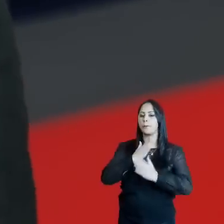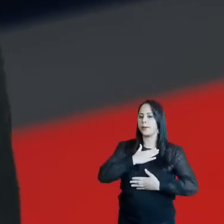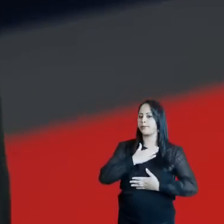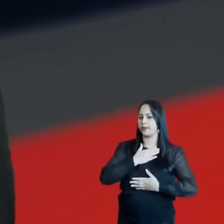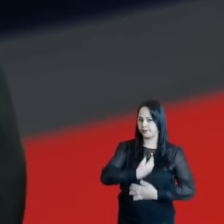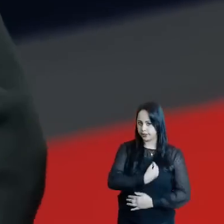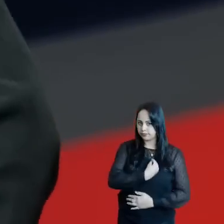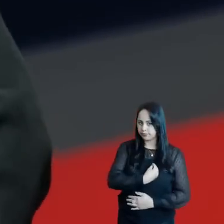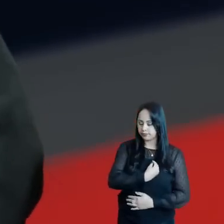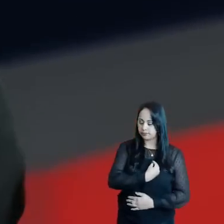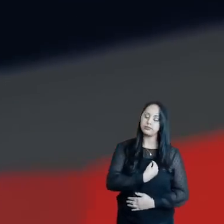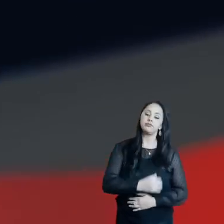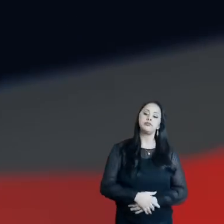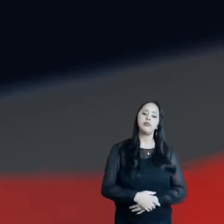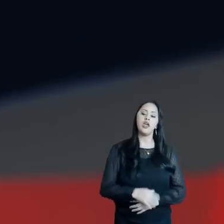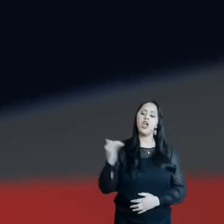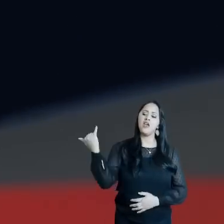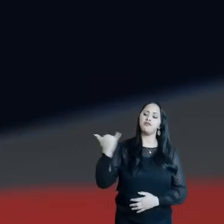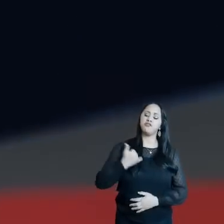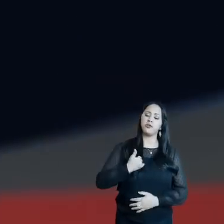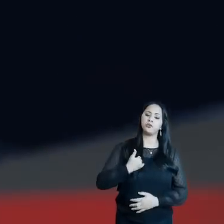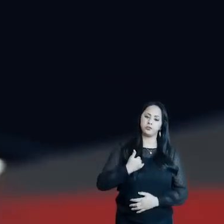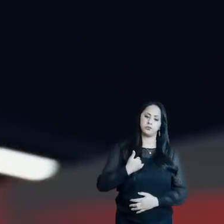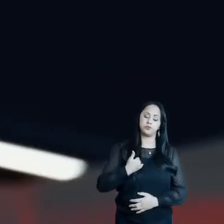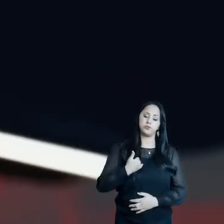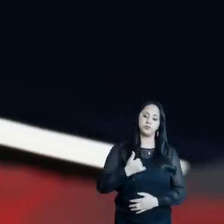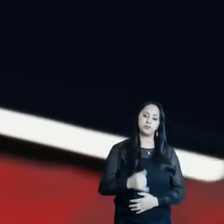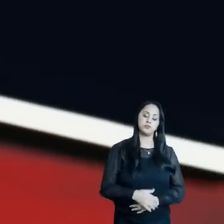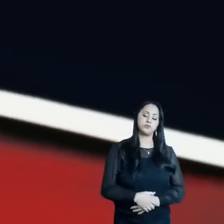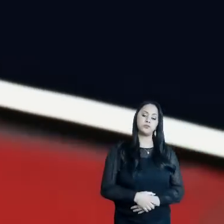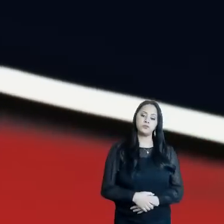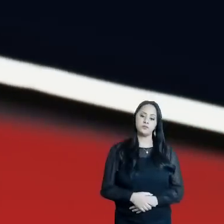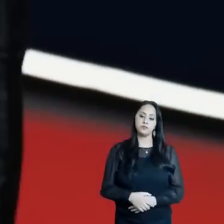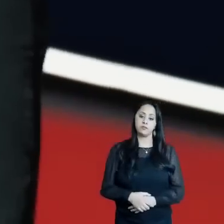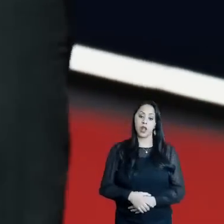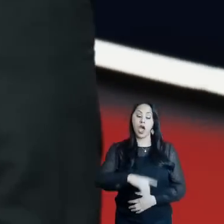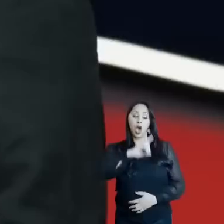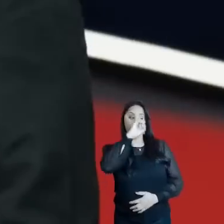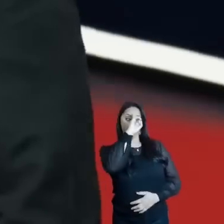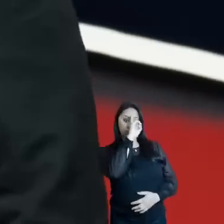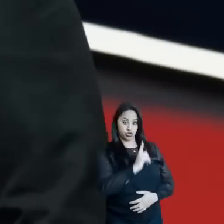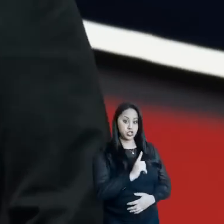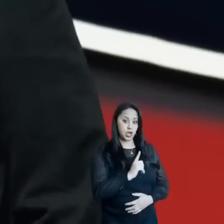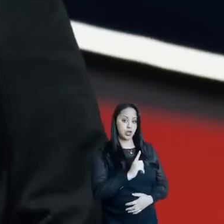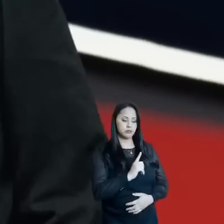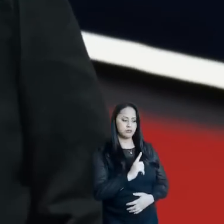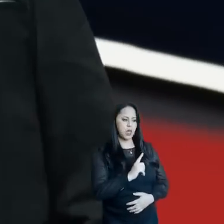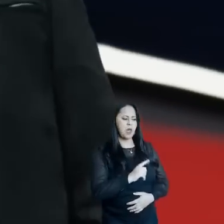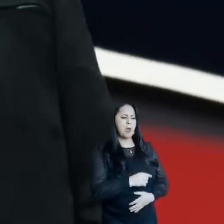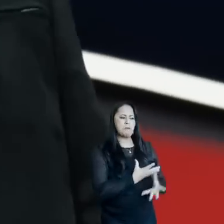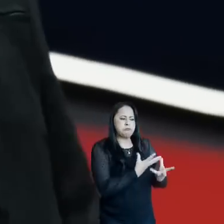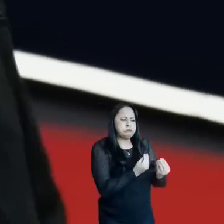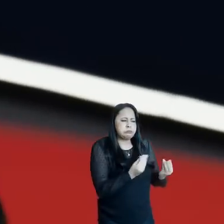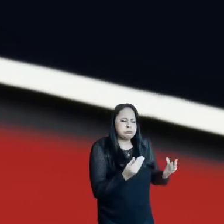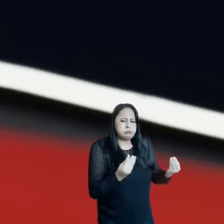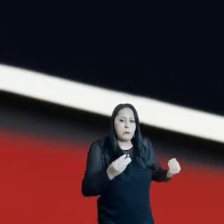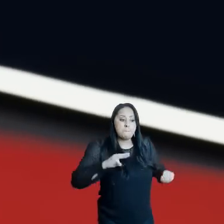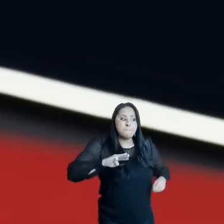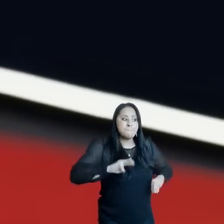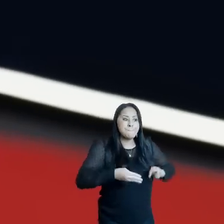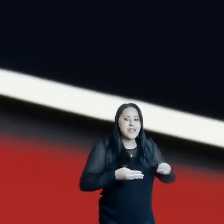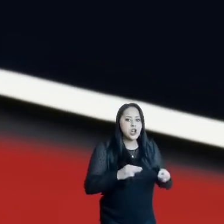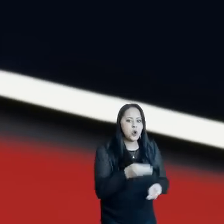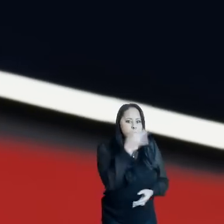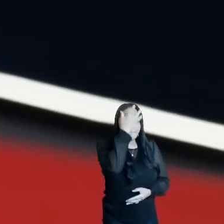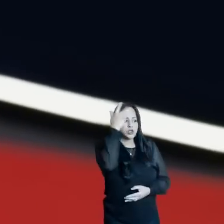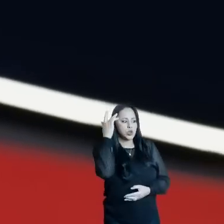vida. E ele orou e ele falou o seguinte: um dia, milhões de pessoas